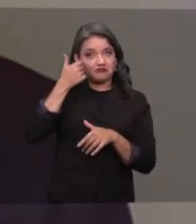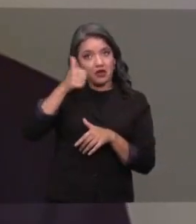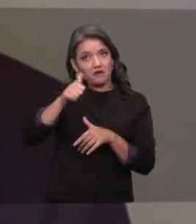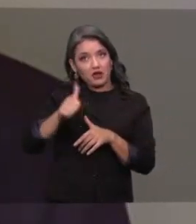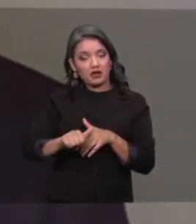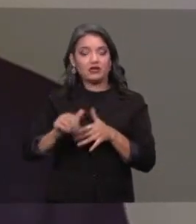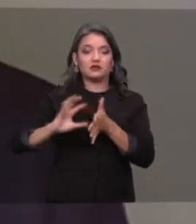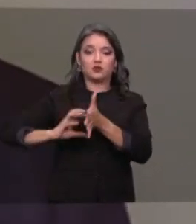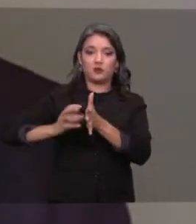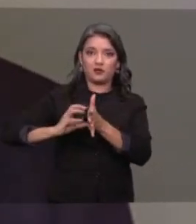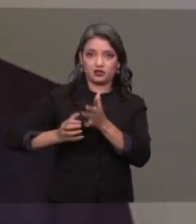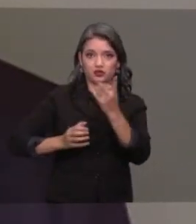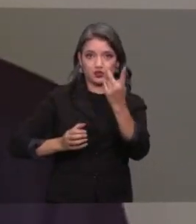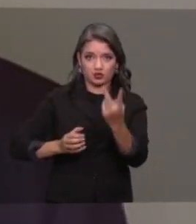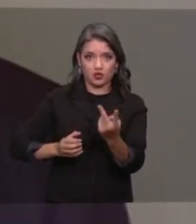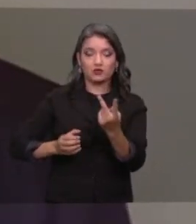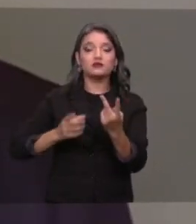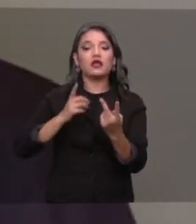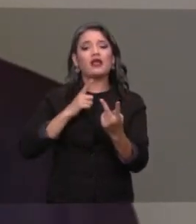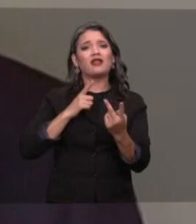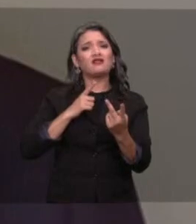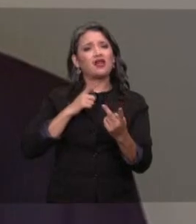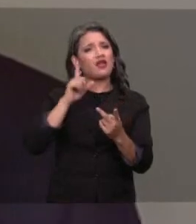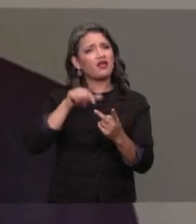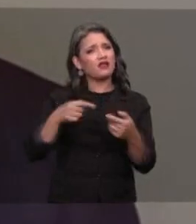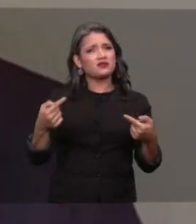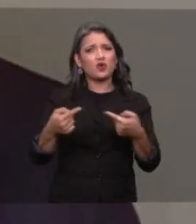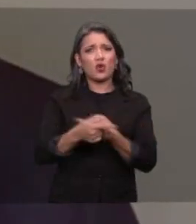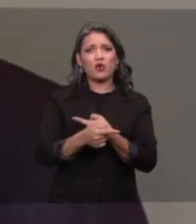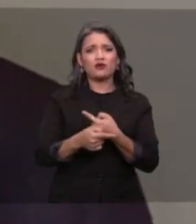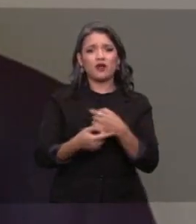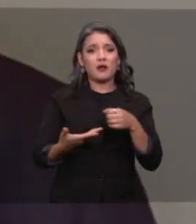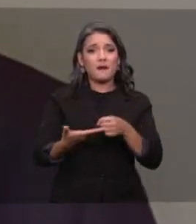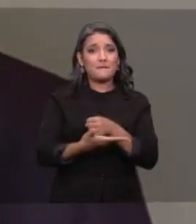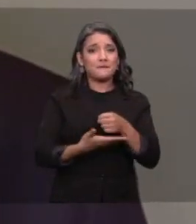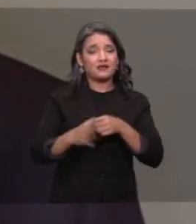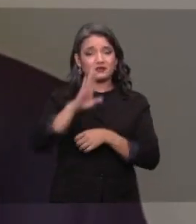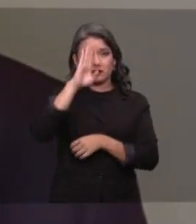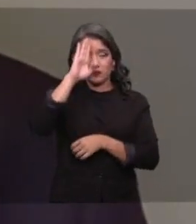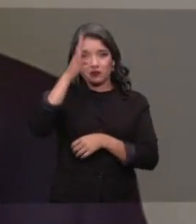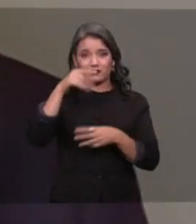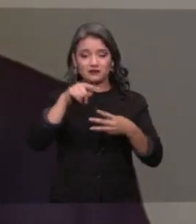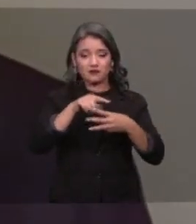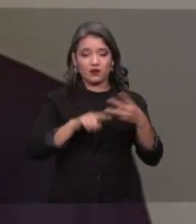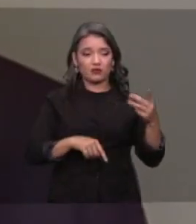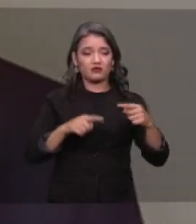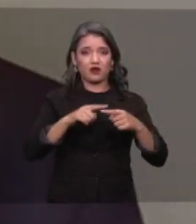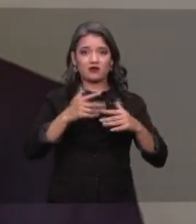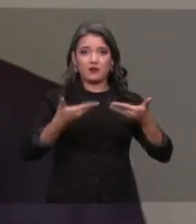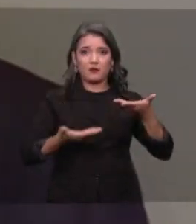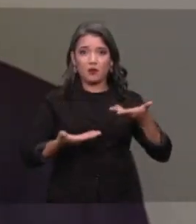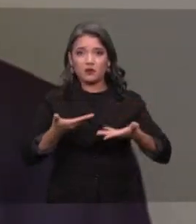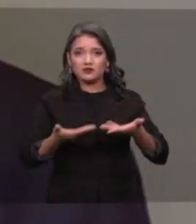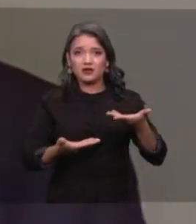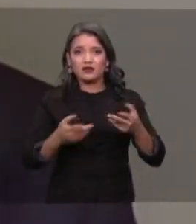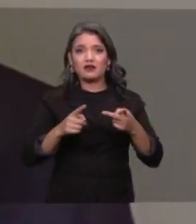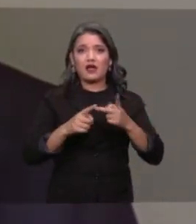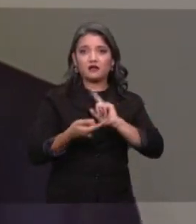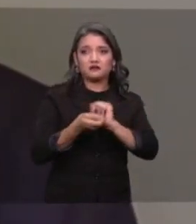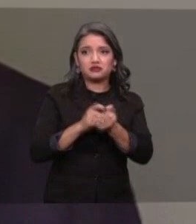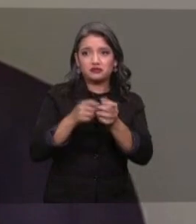Cidadania, autores da ação, a medida fere os três princípios elementares da proporcionalidade, a adequação,